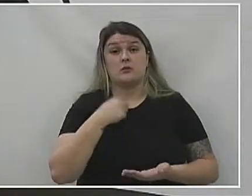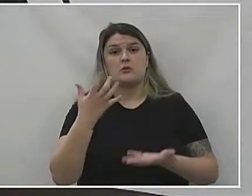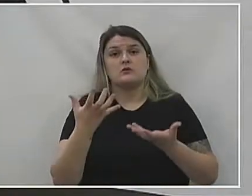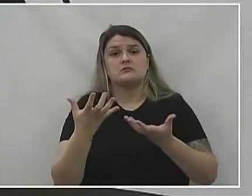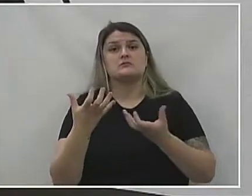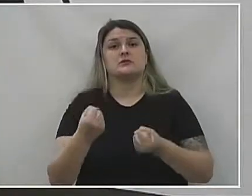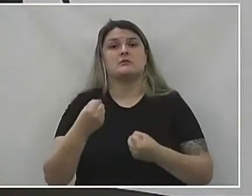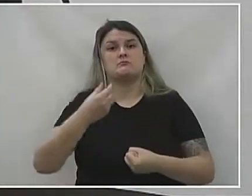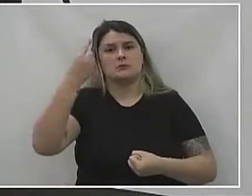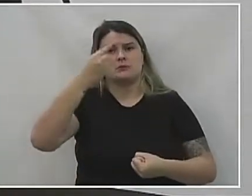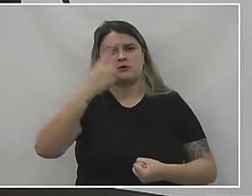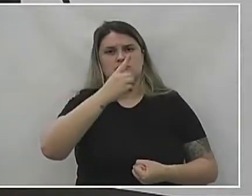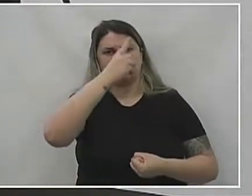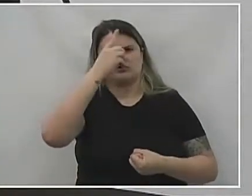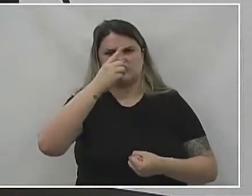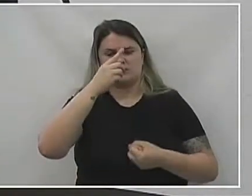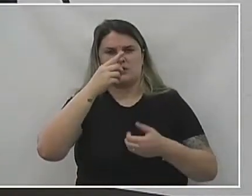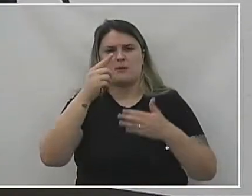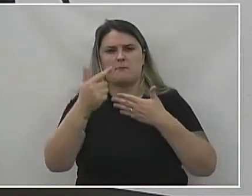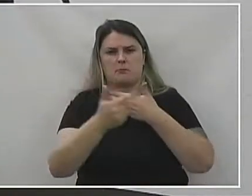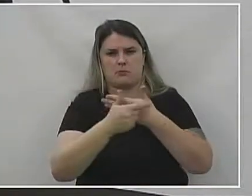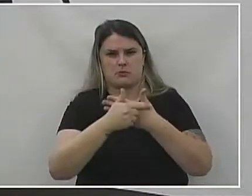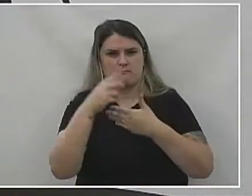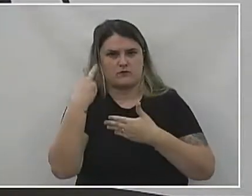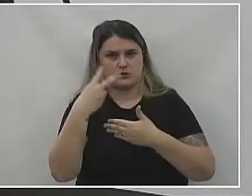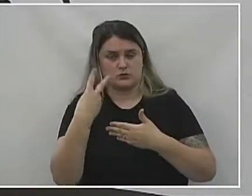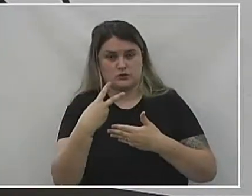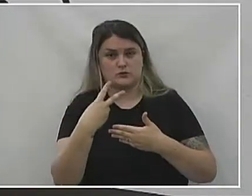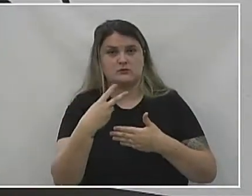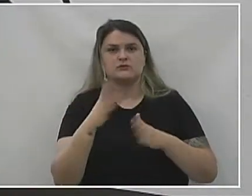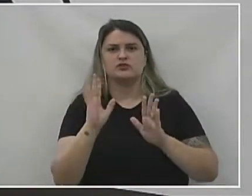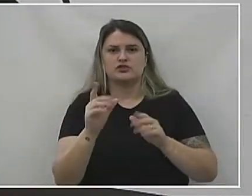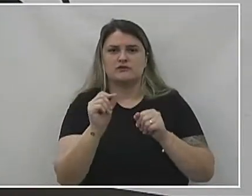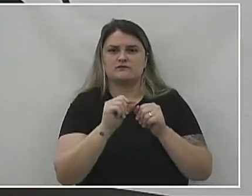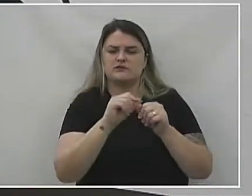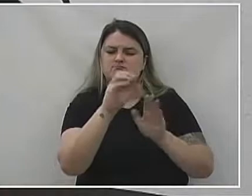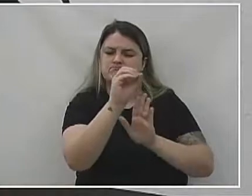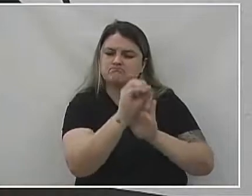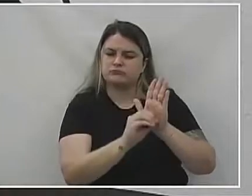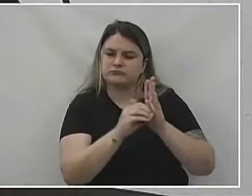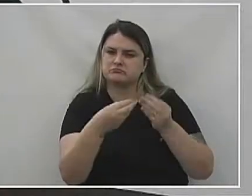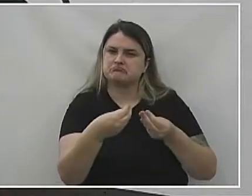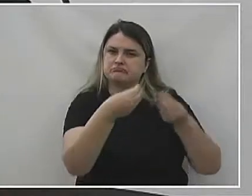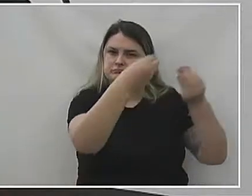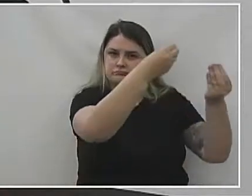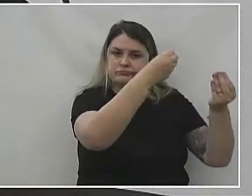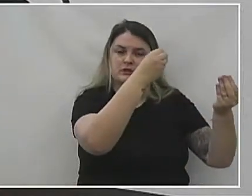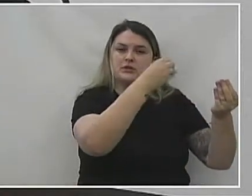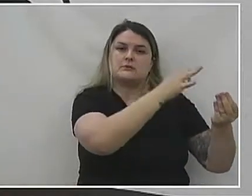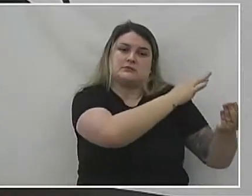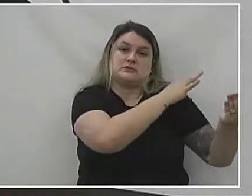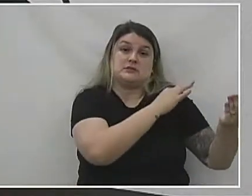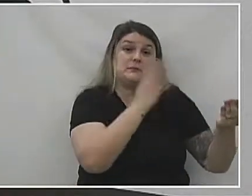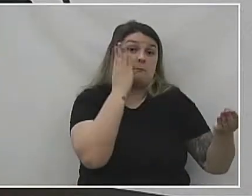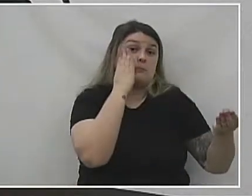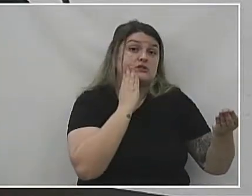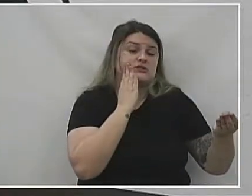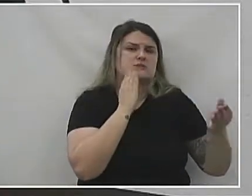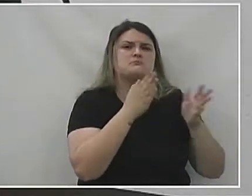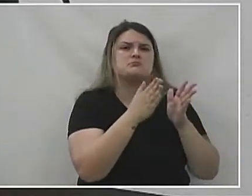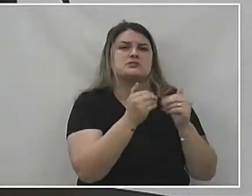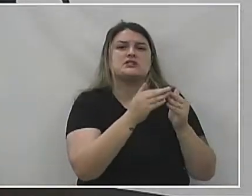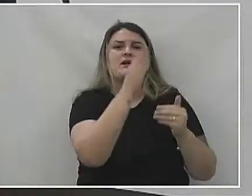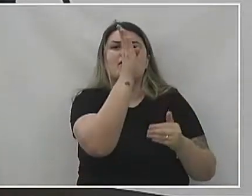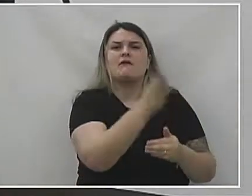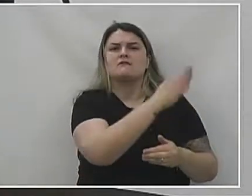tomei posse no primeiro dia já encaminhou um ofício ao poder executivo o prefeito de União da Vitória bashir pedindo a o